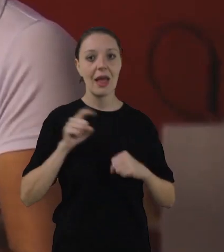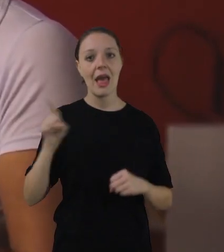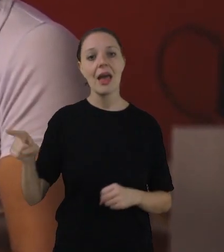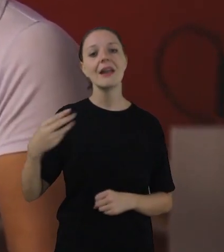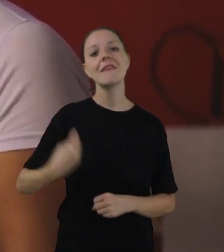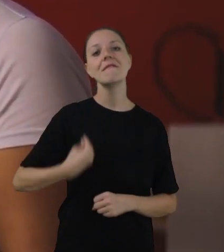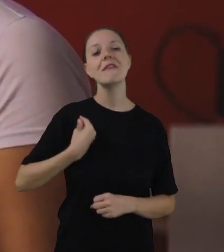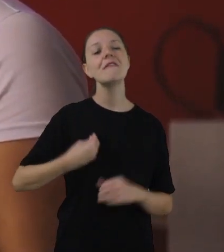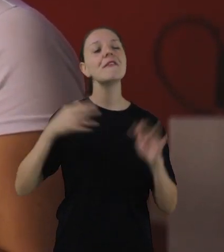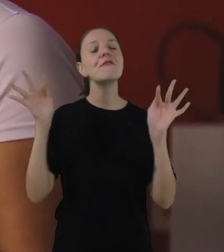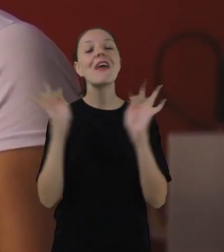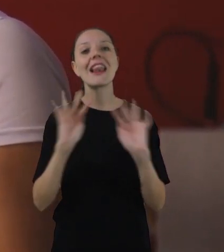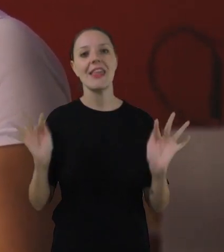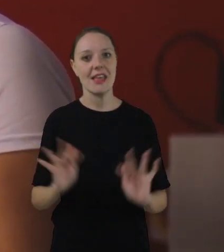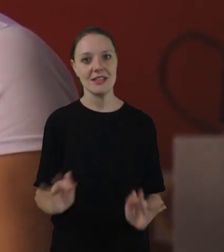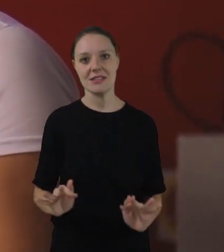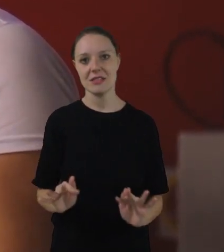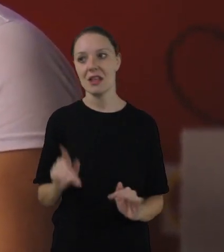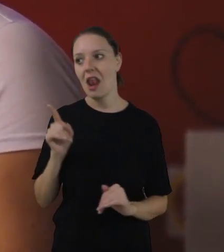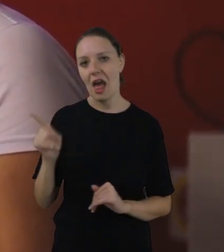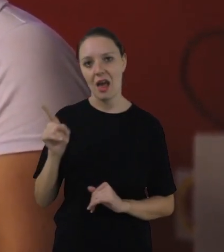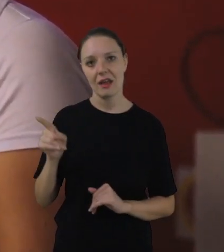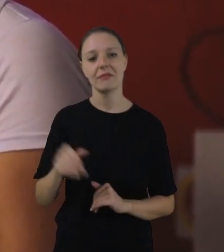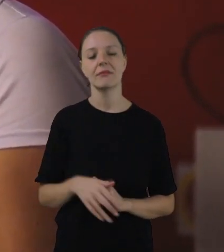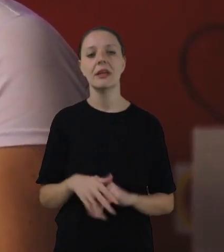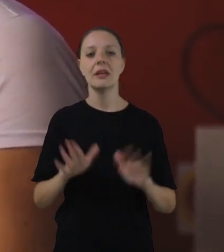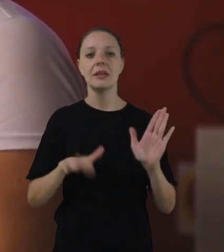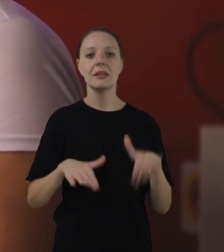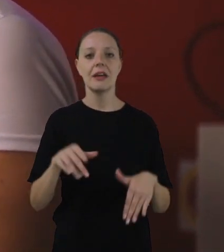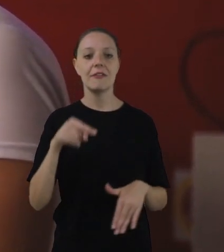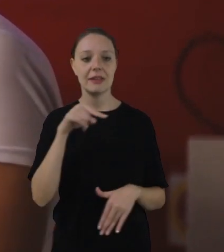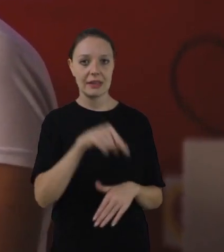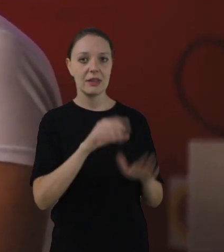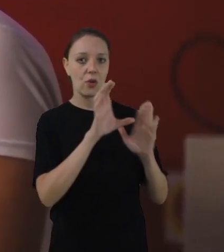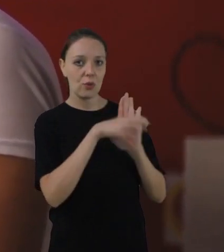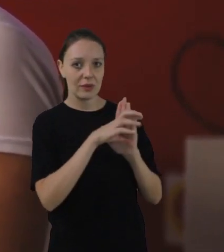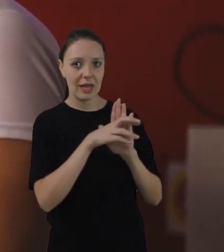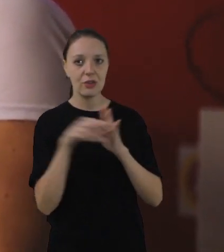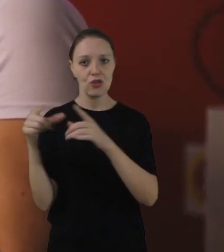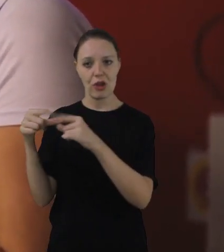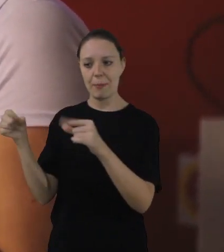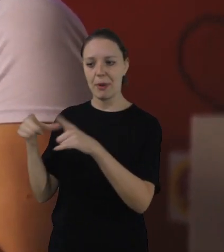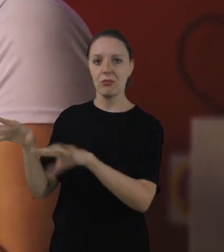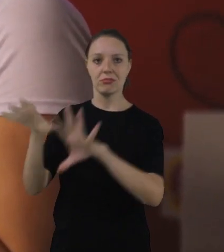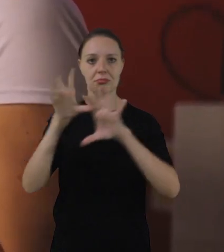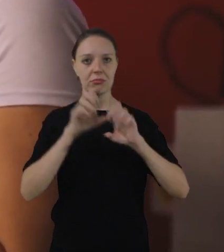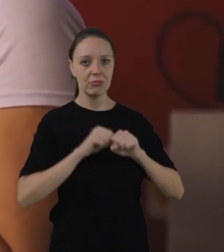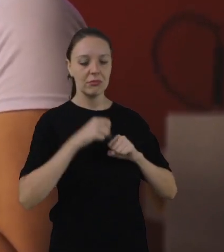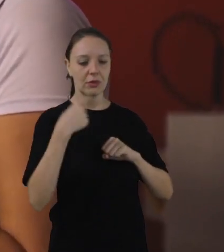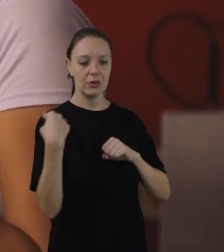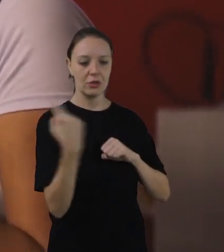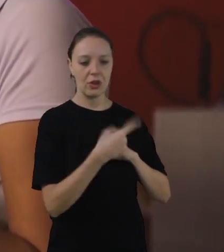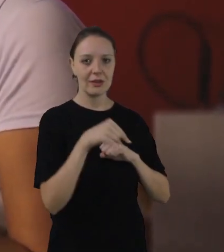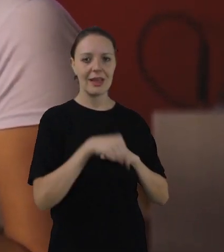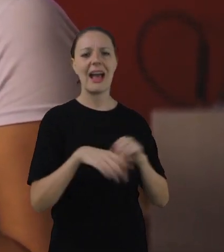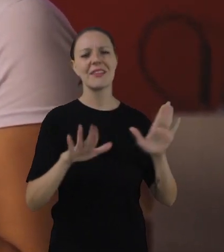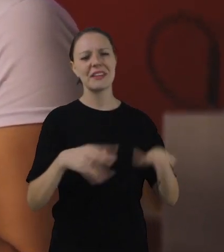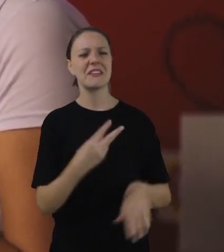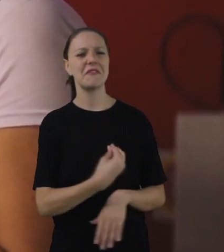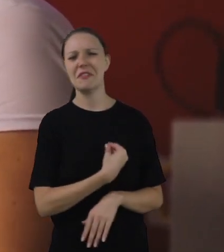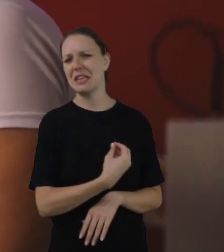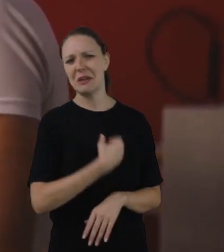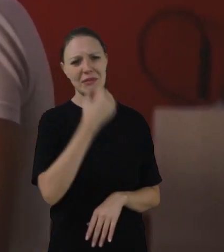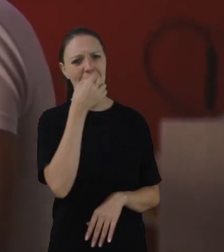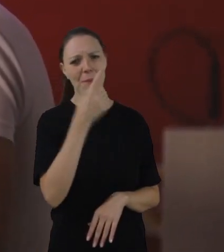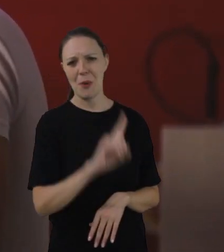Mas elas vivem felizes. Elas vivem felizes. Então, talvez aqui o Ikigai... Eu sei que a vida, às vezes,